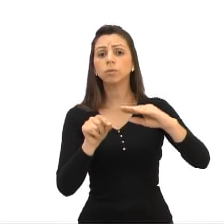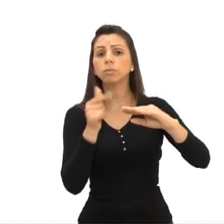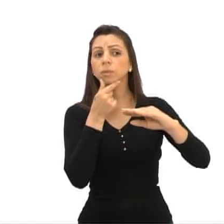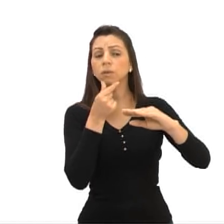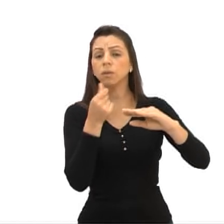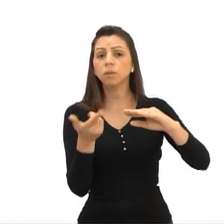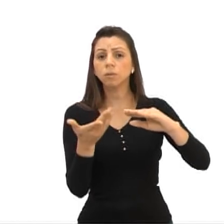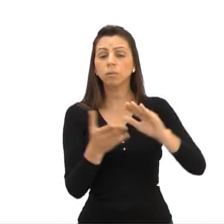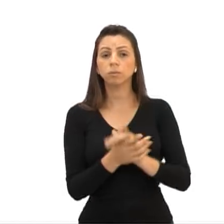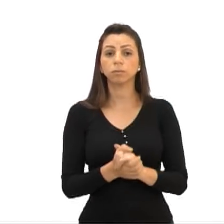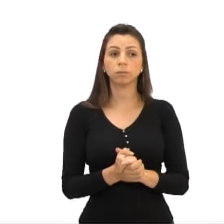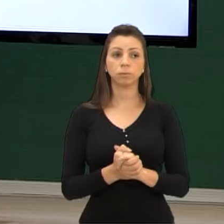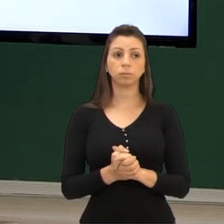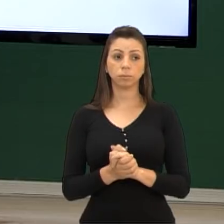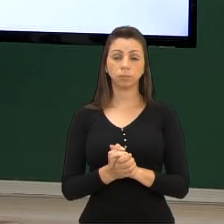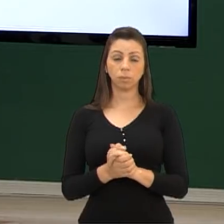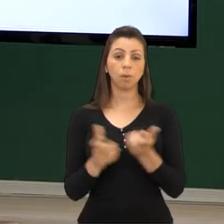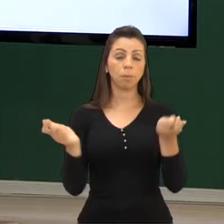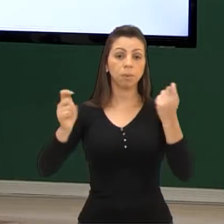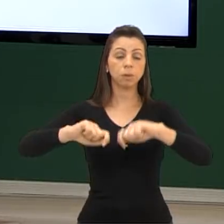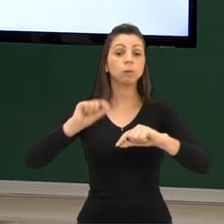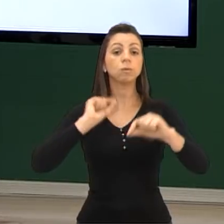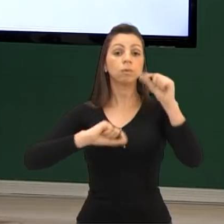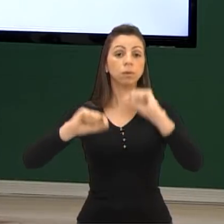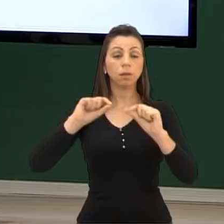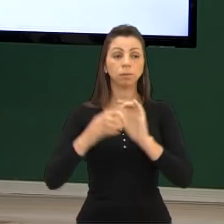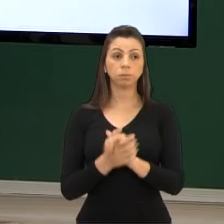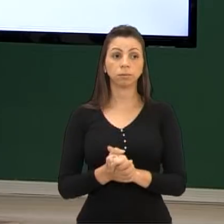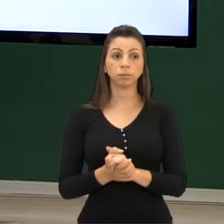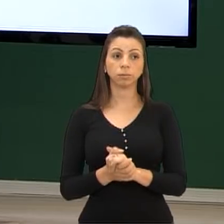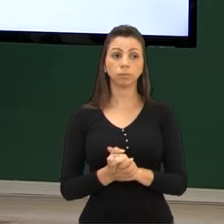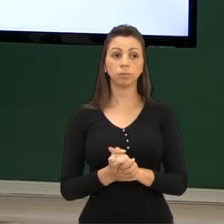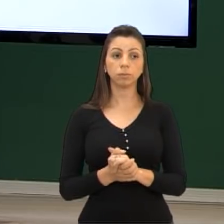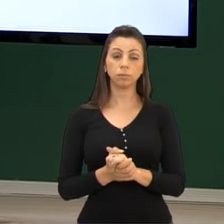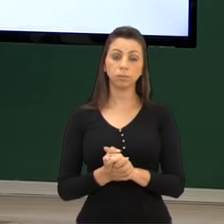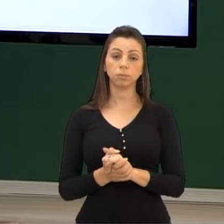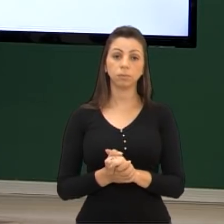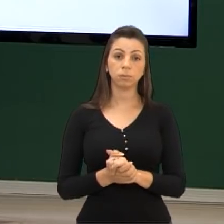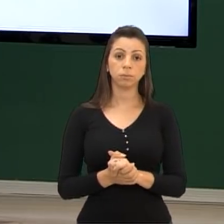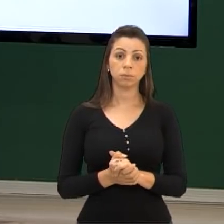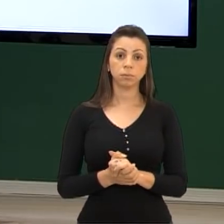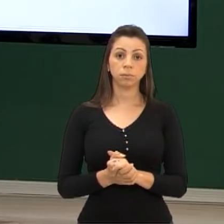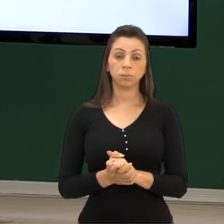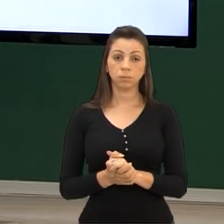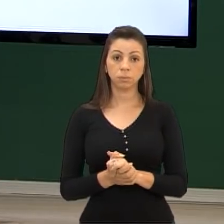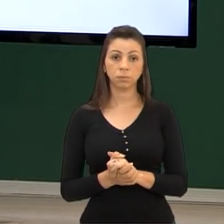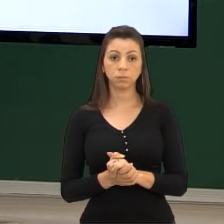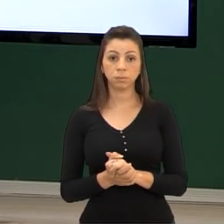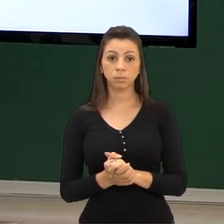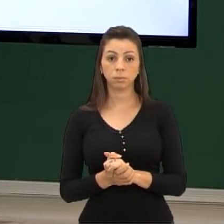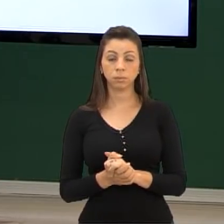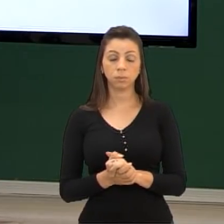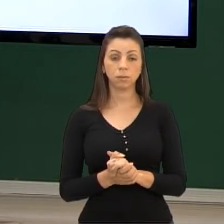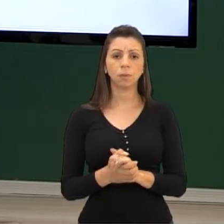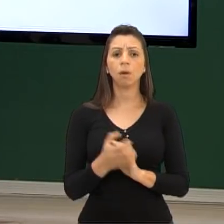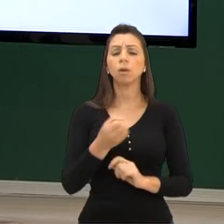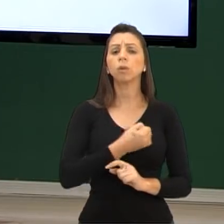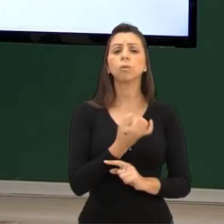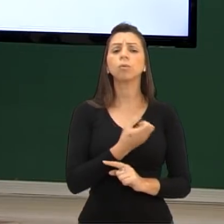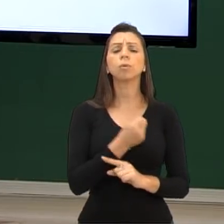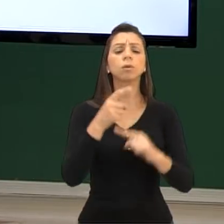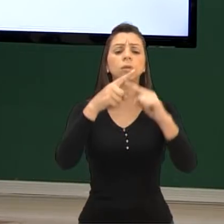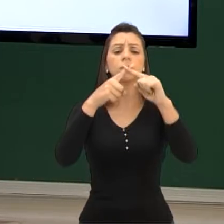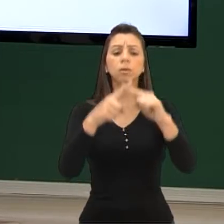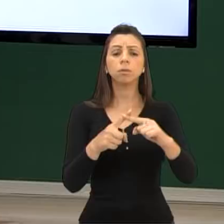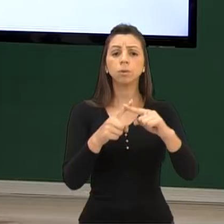Como fazer isso? Você precisa saber qual o número multiplicado dá 32.